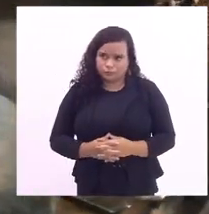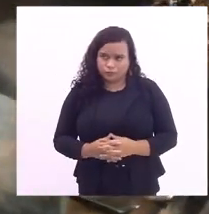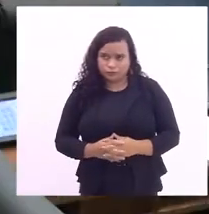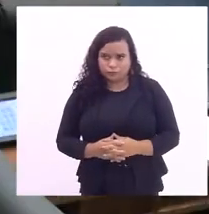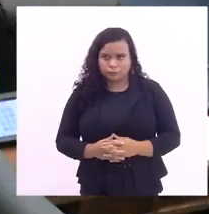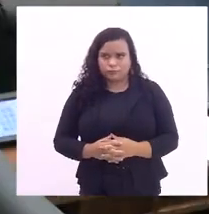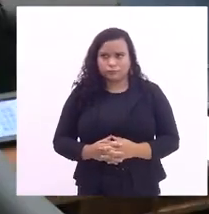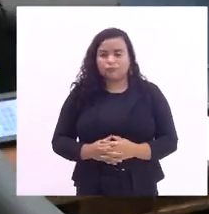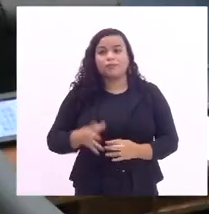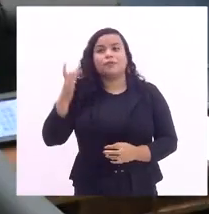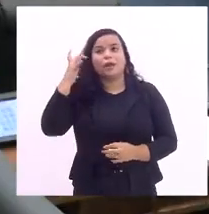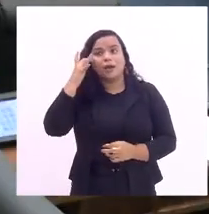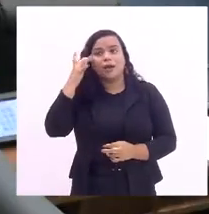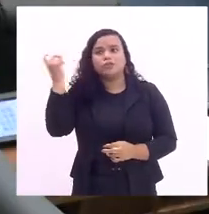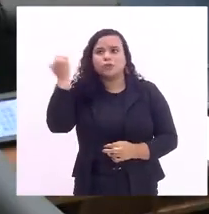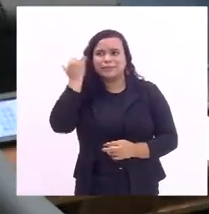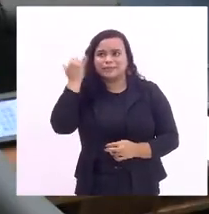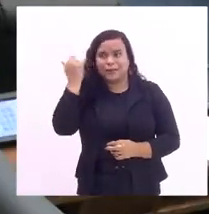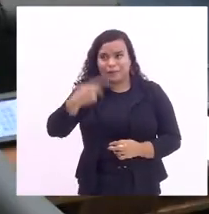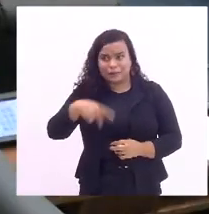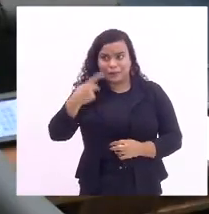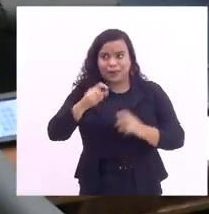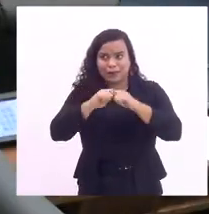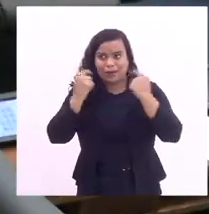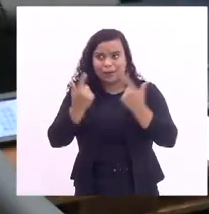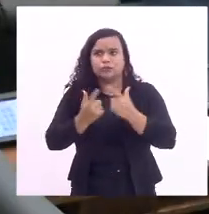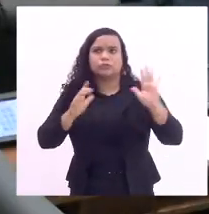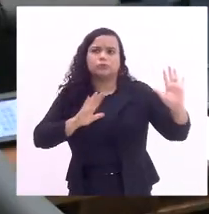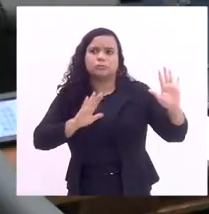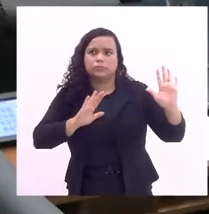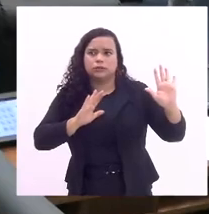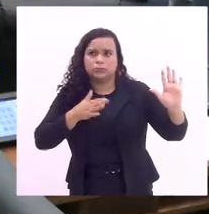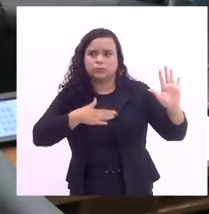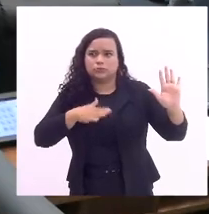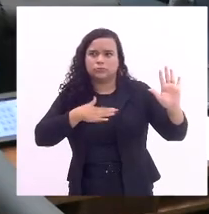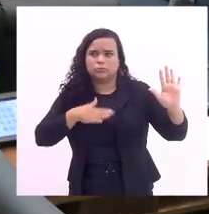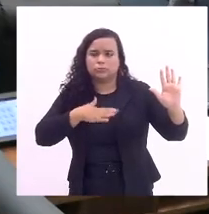Eu acho que a ideia da casa é que... Não, deixa, por favor, Anderson.